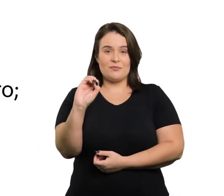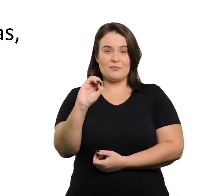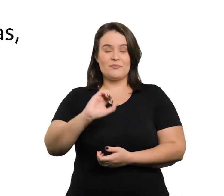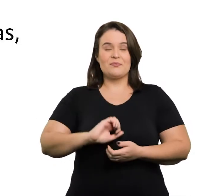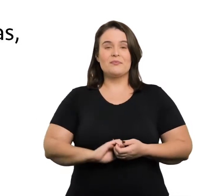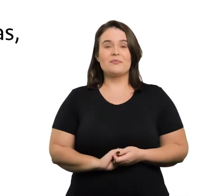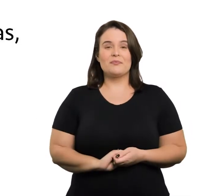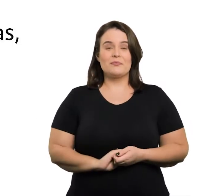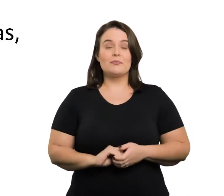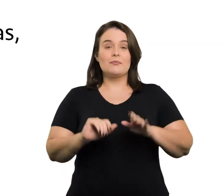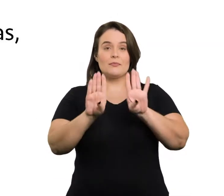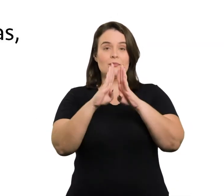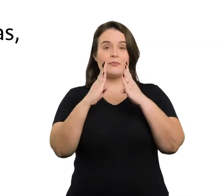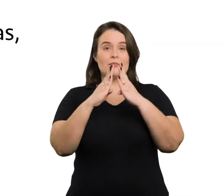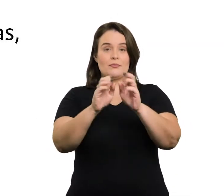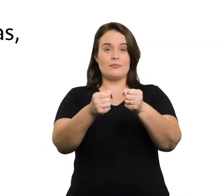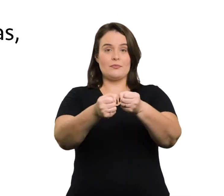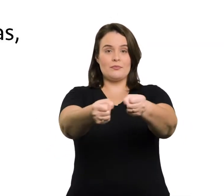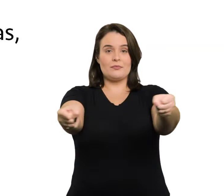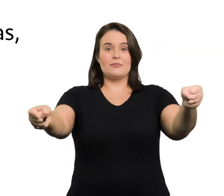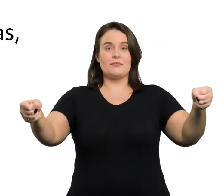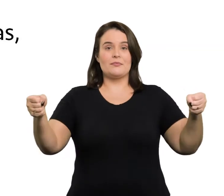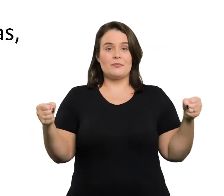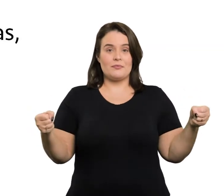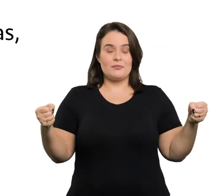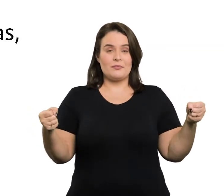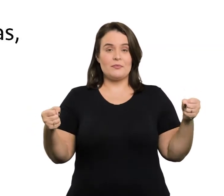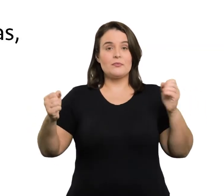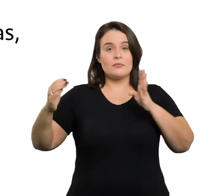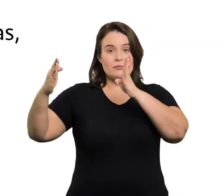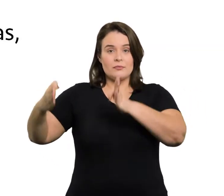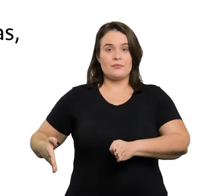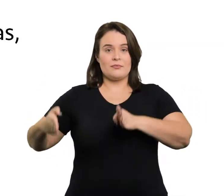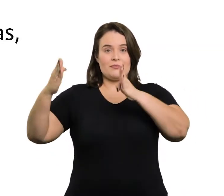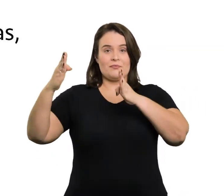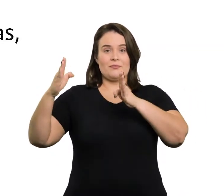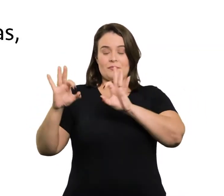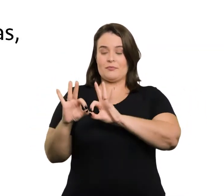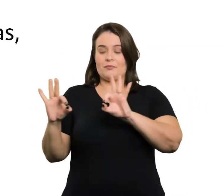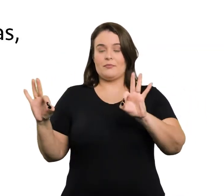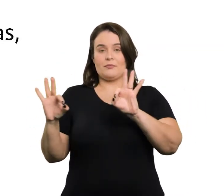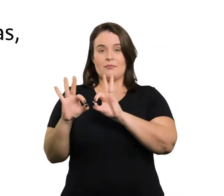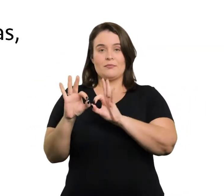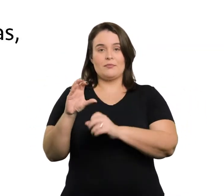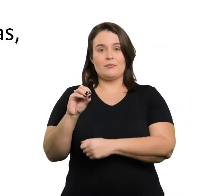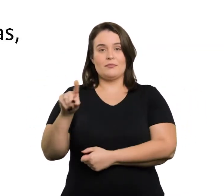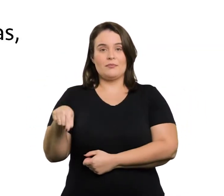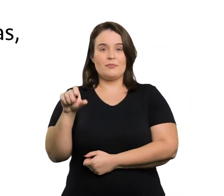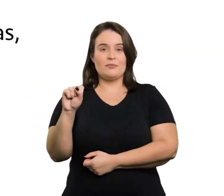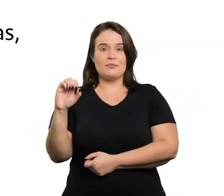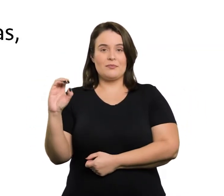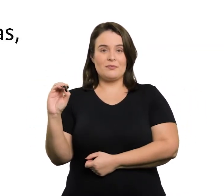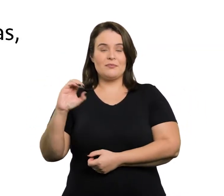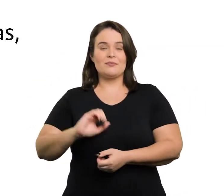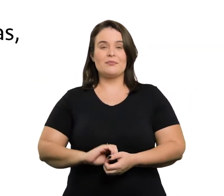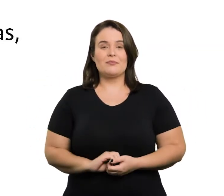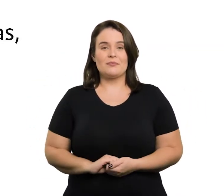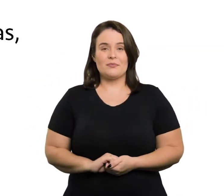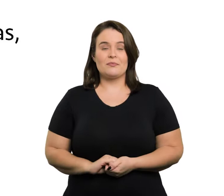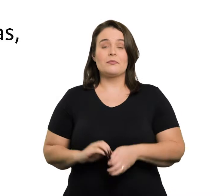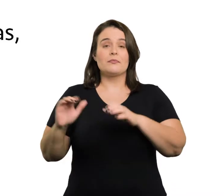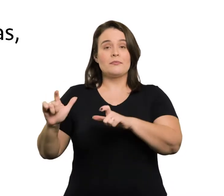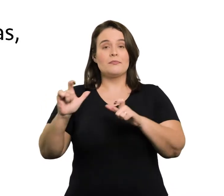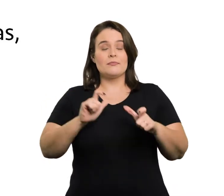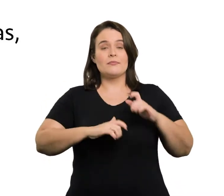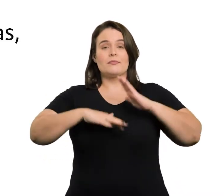metro. Em portas duplas, pelo menos uma folha com vão livre de 0,80 metro. Em